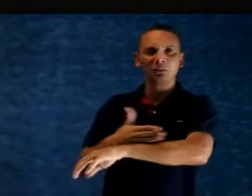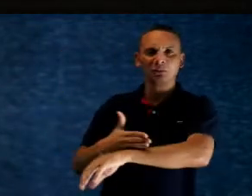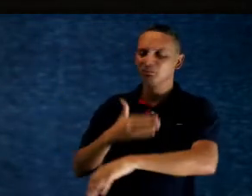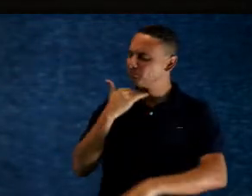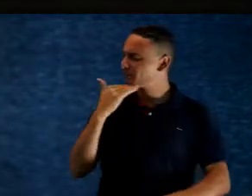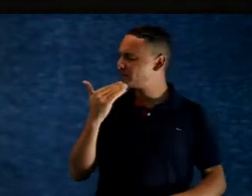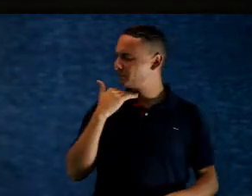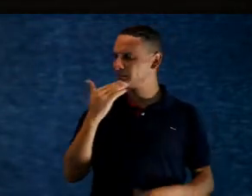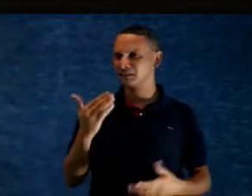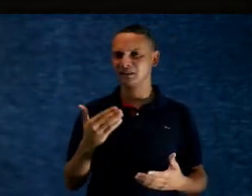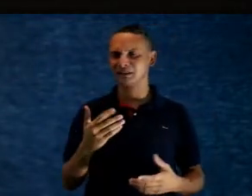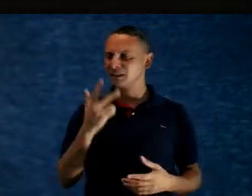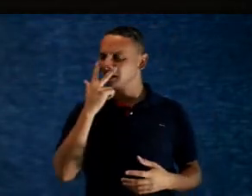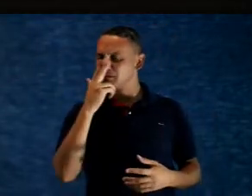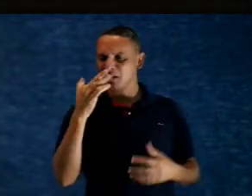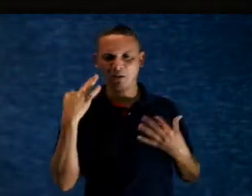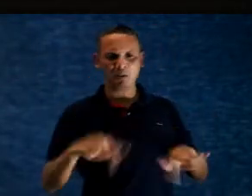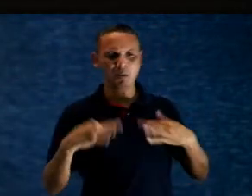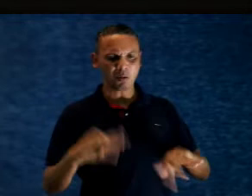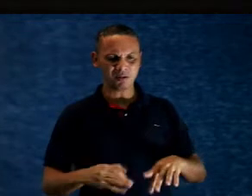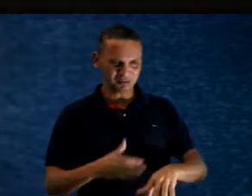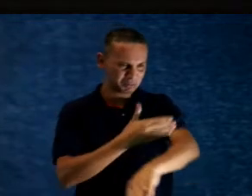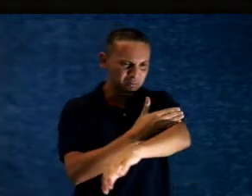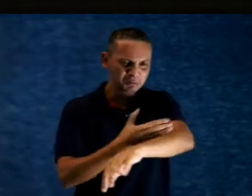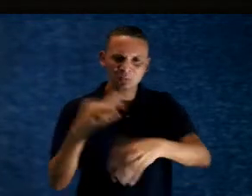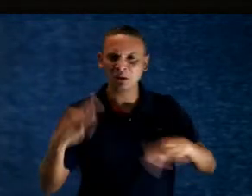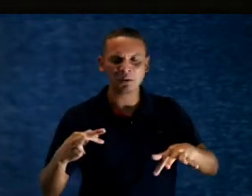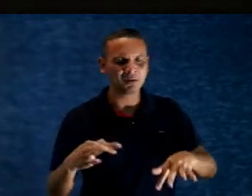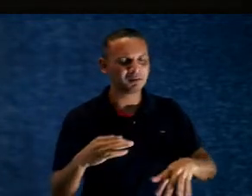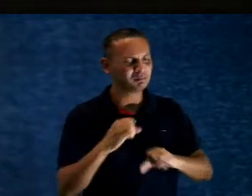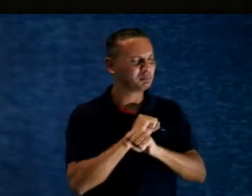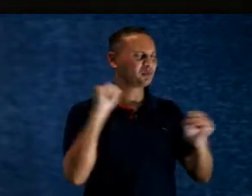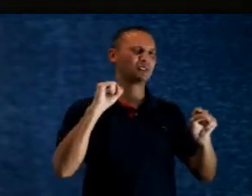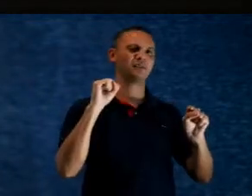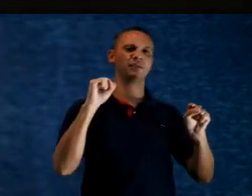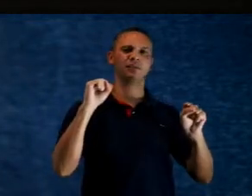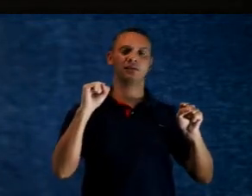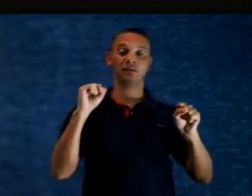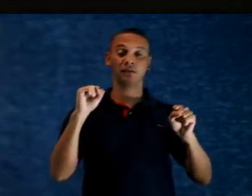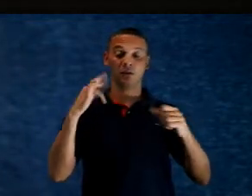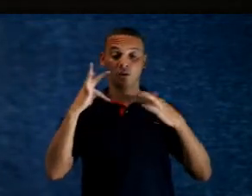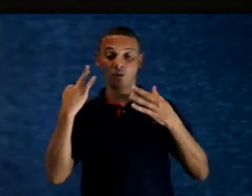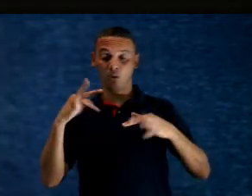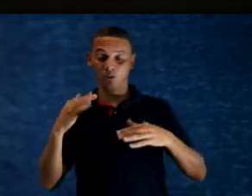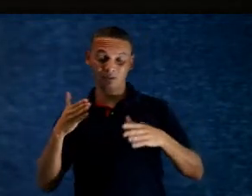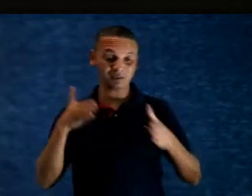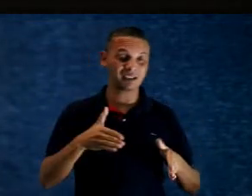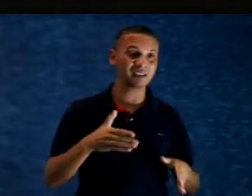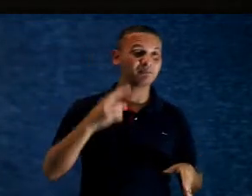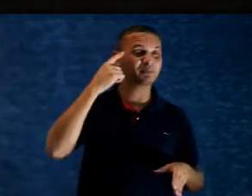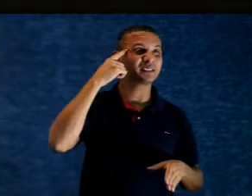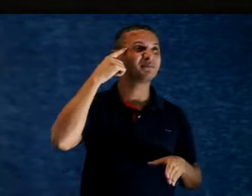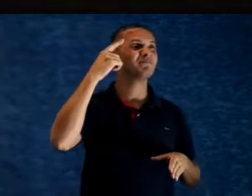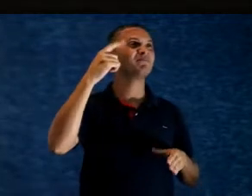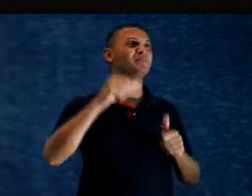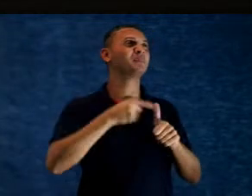emergir do poço dos meus sonhos, identifico o mundo ao meu redor. Ou, se não, surge, irrompe, insidiosa,